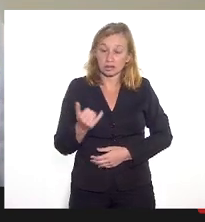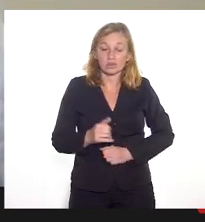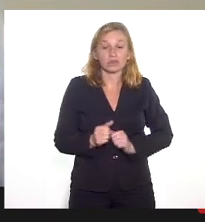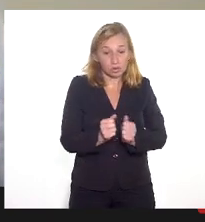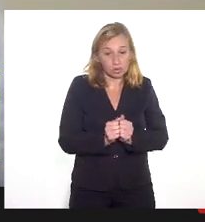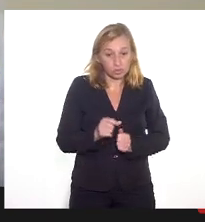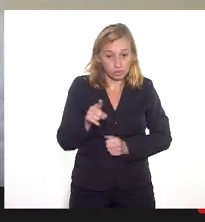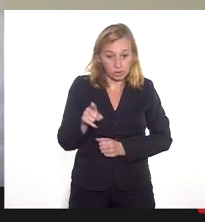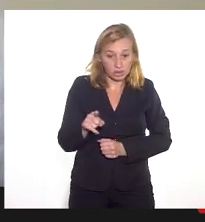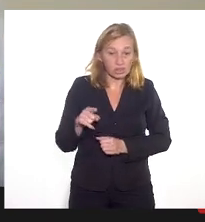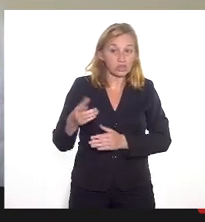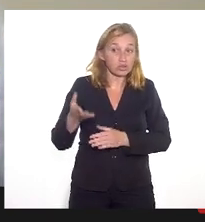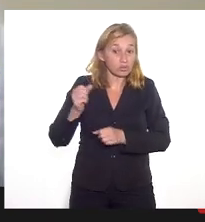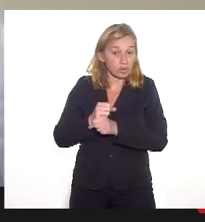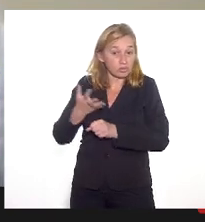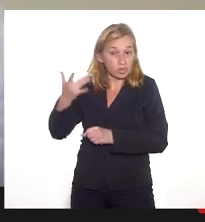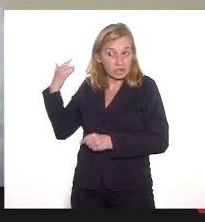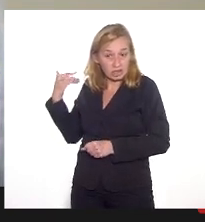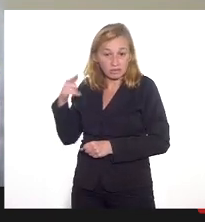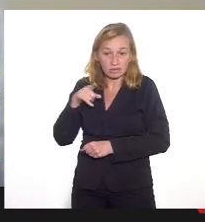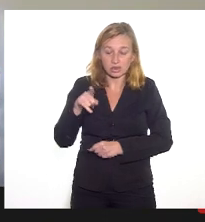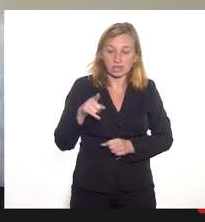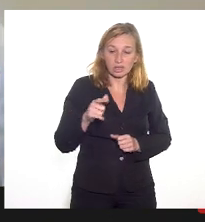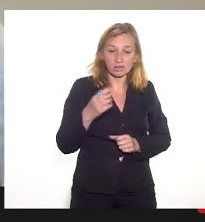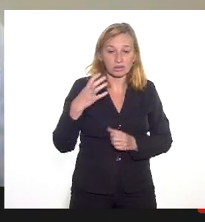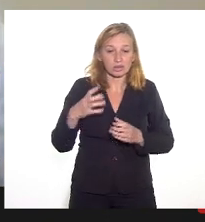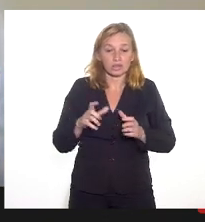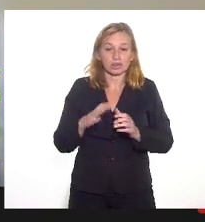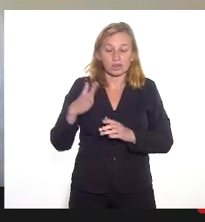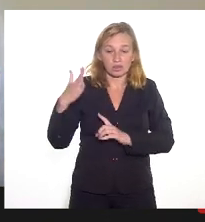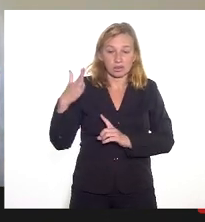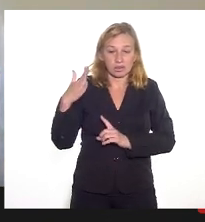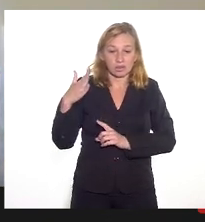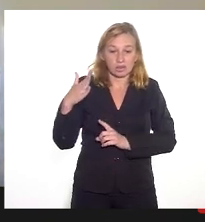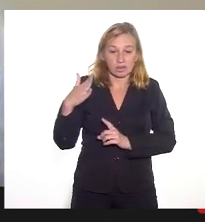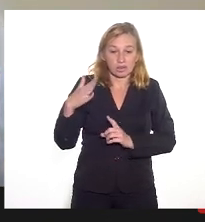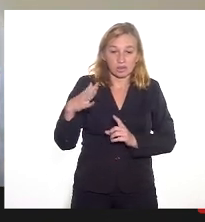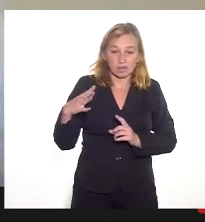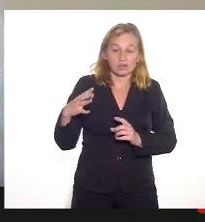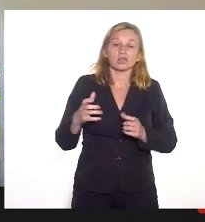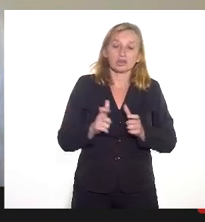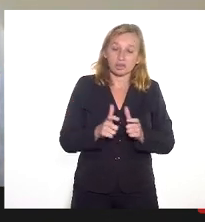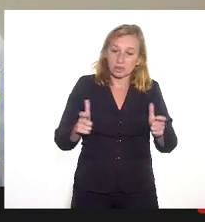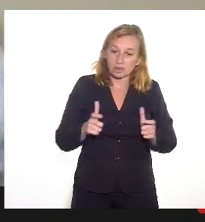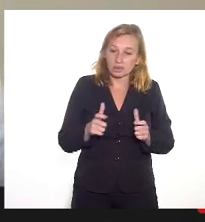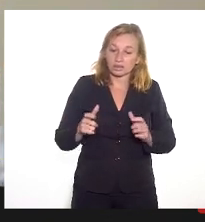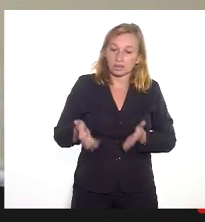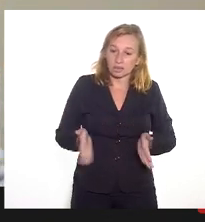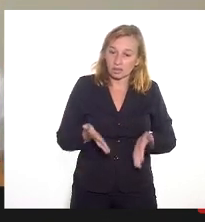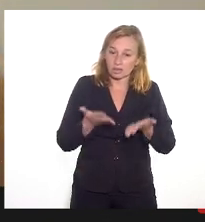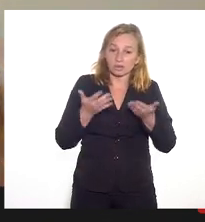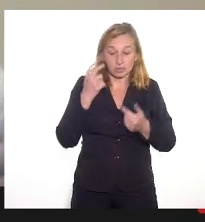com você desde a legislatura passada. Você é um grande incentivador e um grande formulador para que chegássemos na noite de hoje. Quero dizer que sou muito grato e